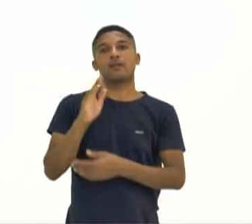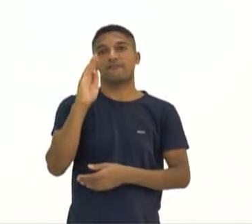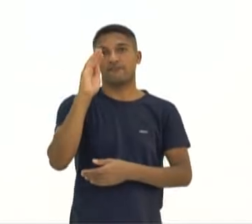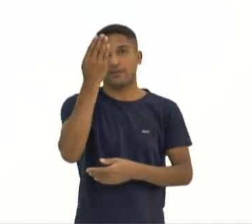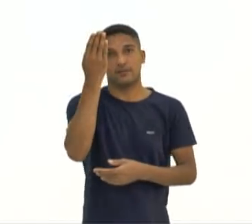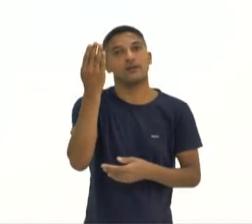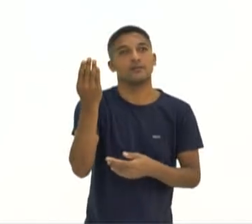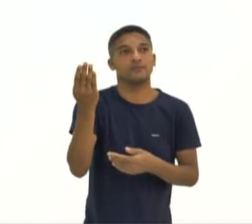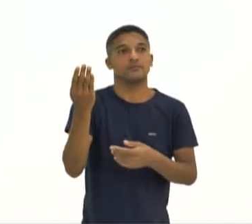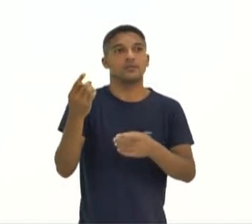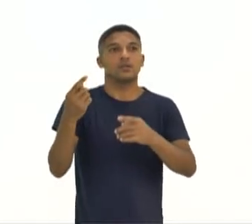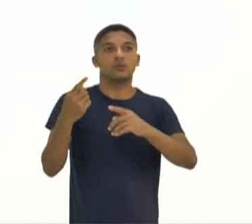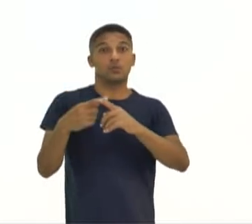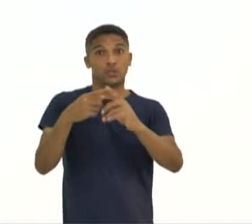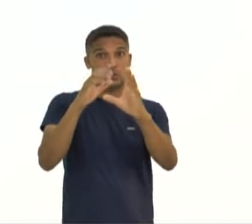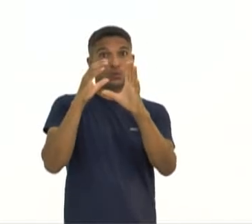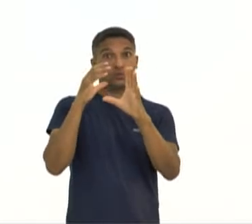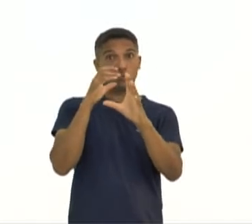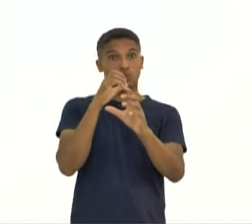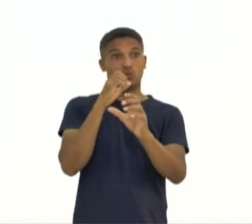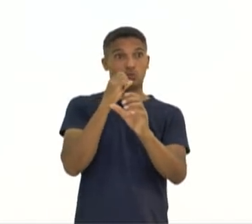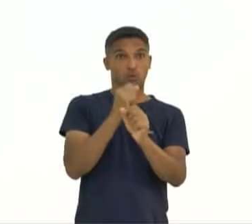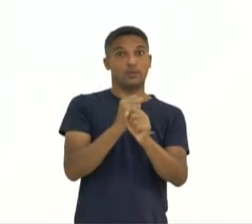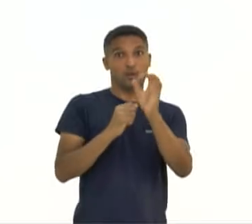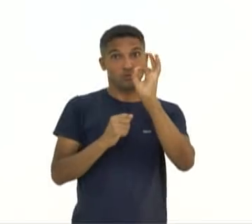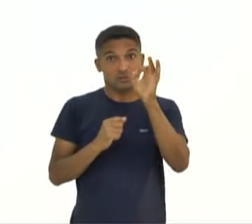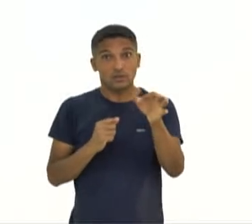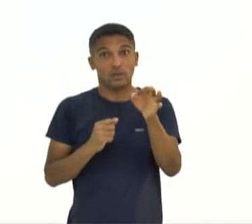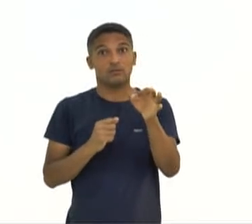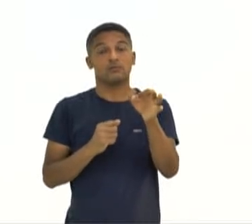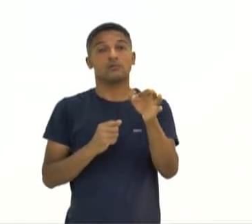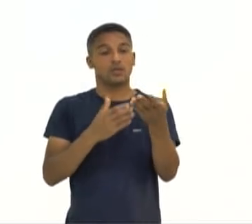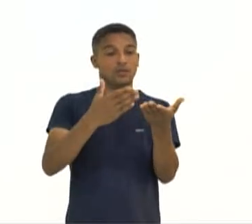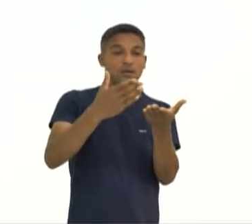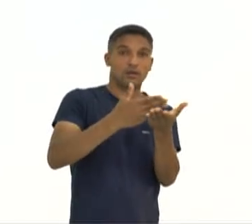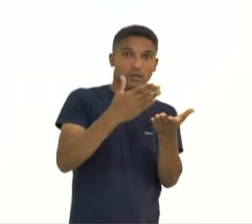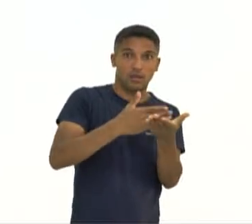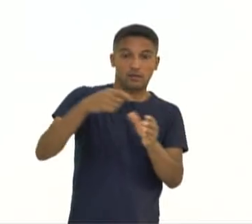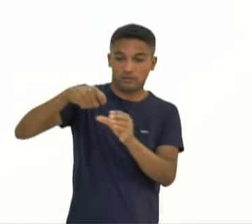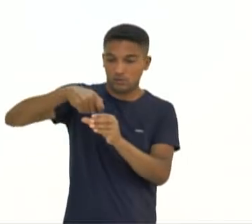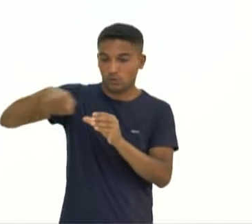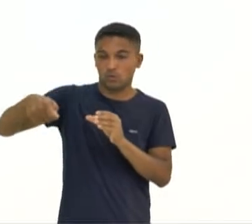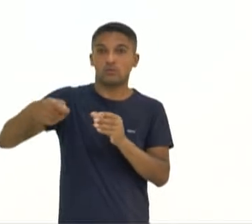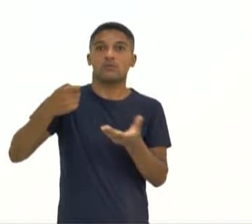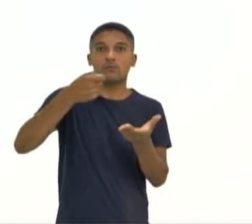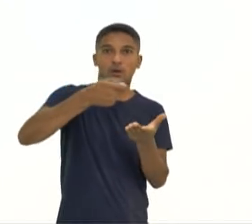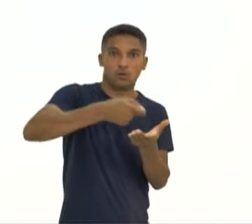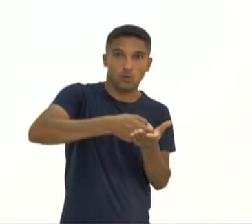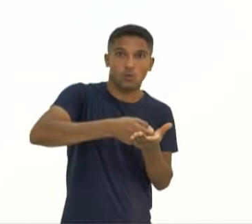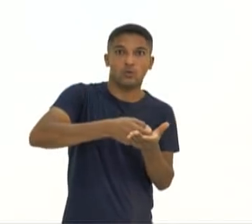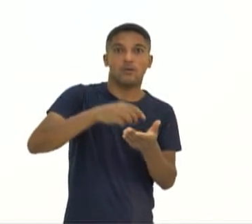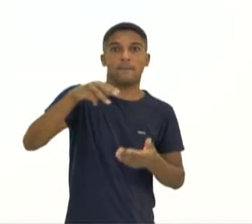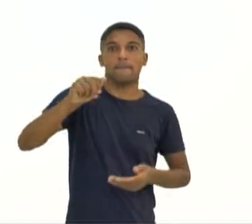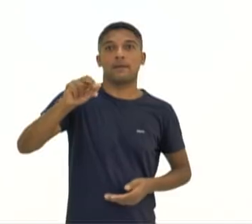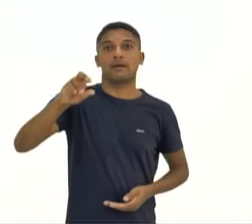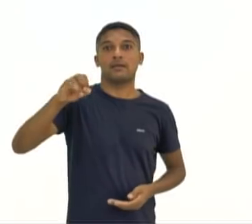seria R$10,50, o que não corresponde ao valor pago por Marina.